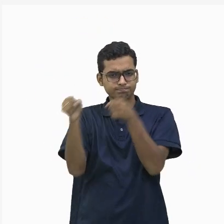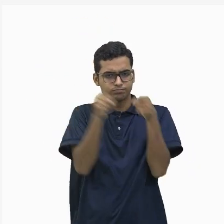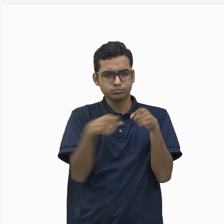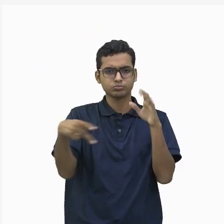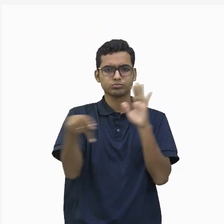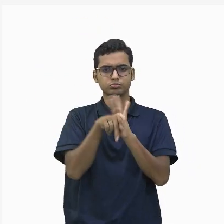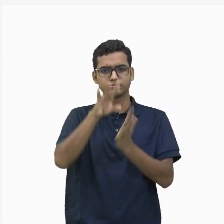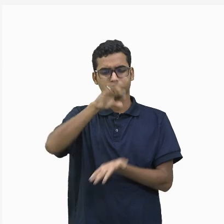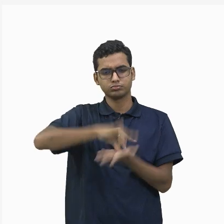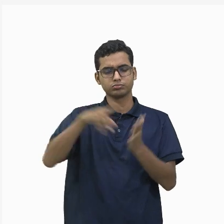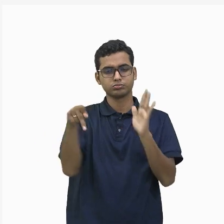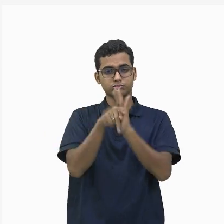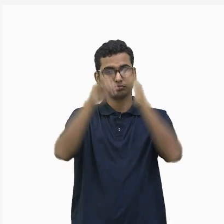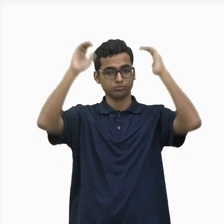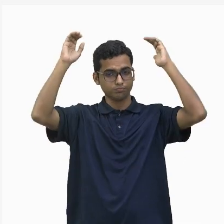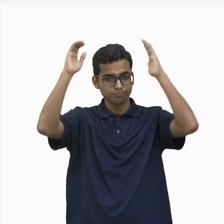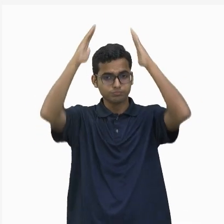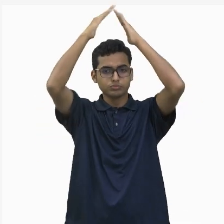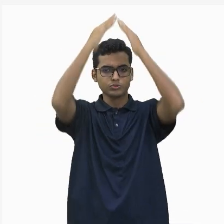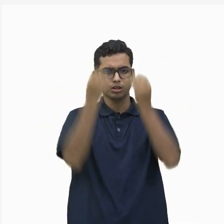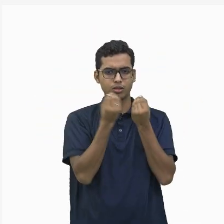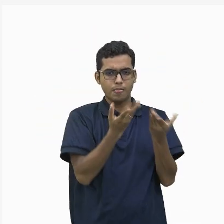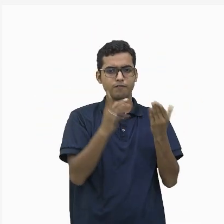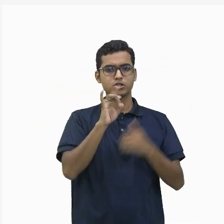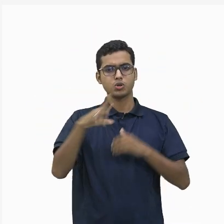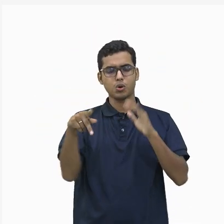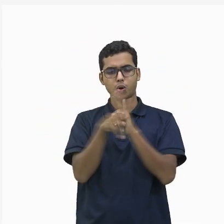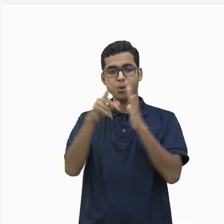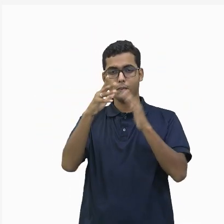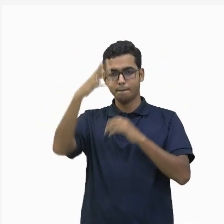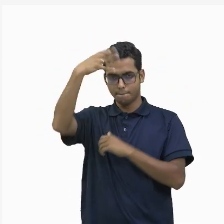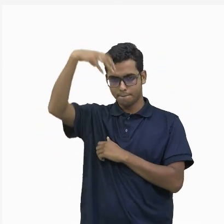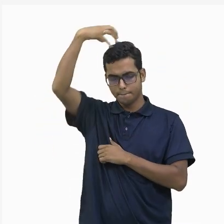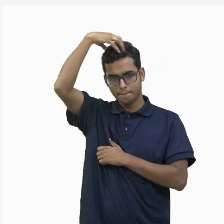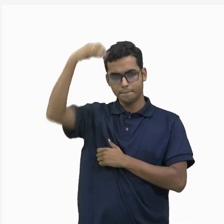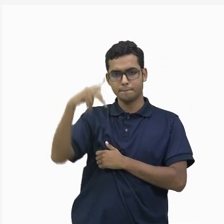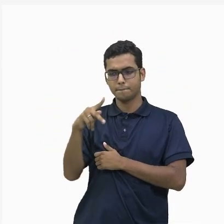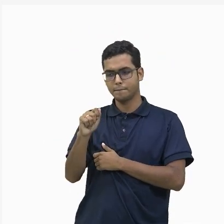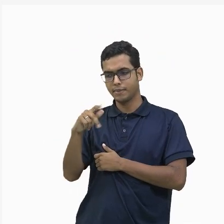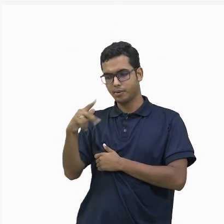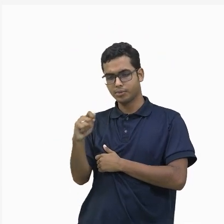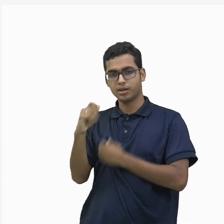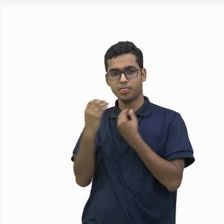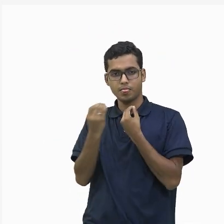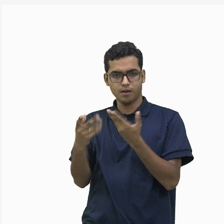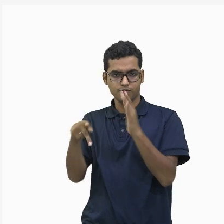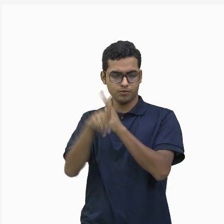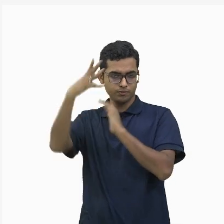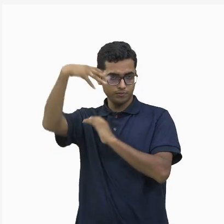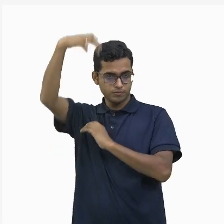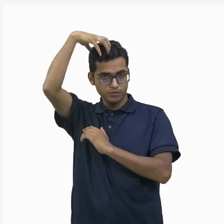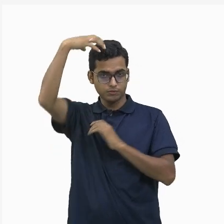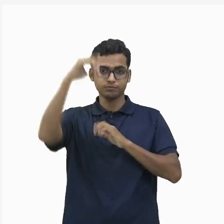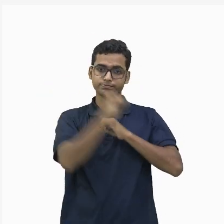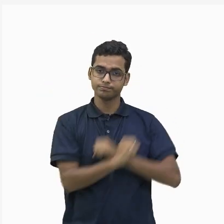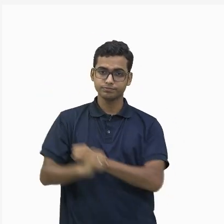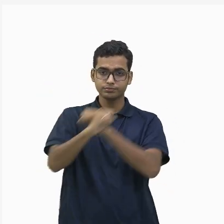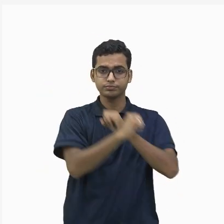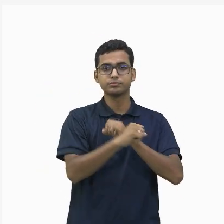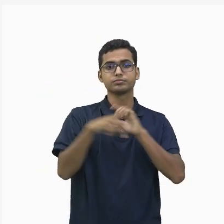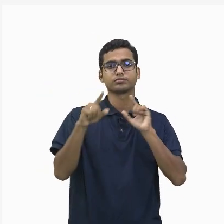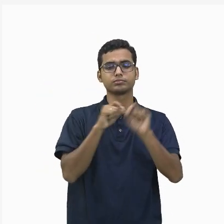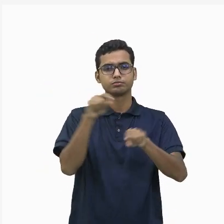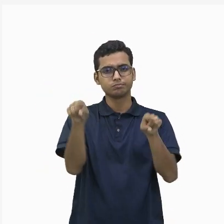europeus passou a ser legitimado pelo Papa. E, claro, a gente tem aí, né, defendia o quê? O projeto